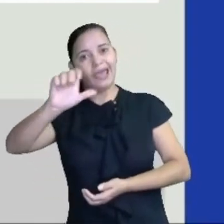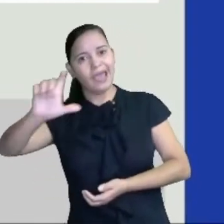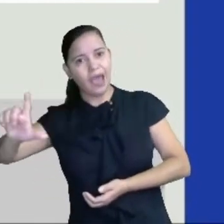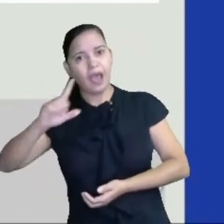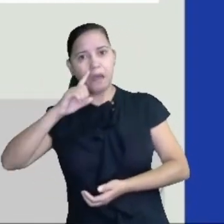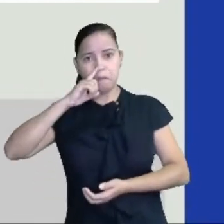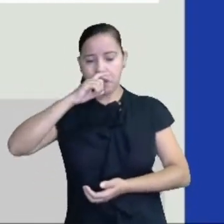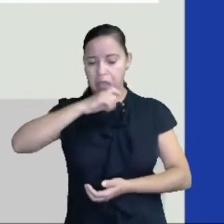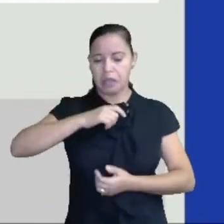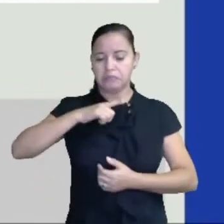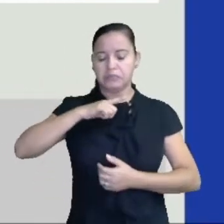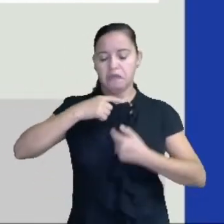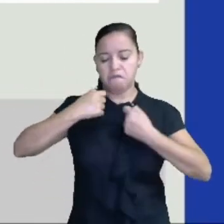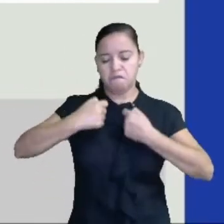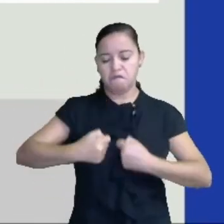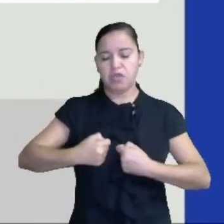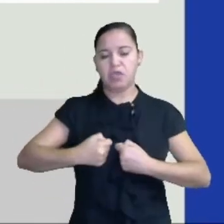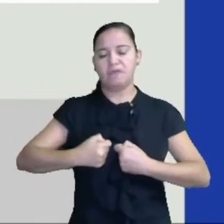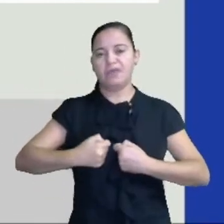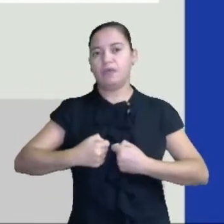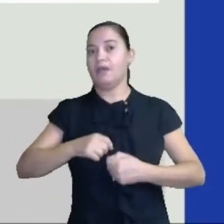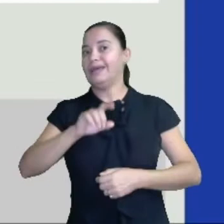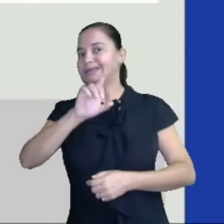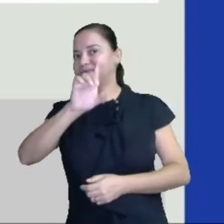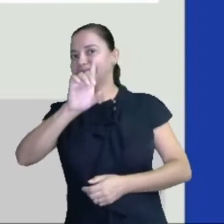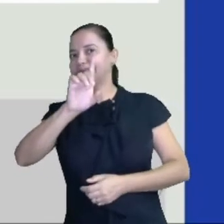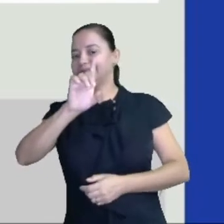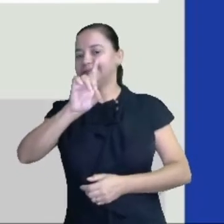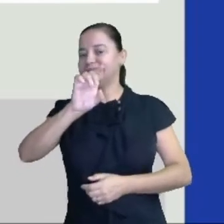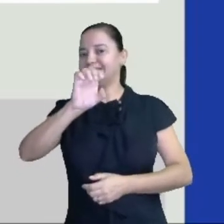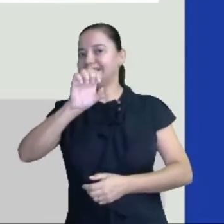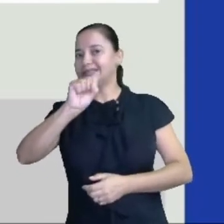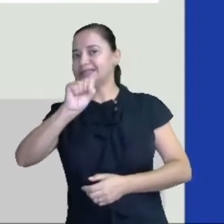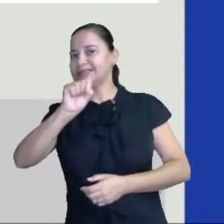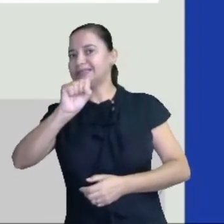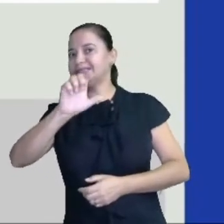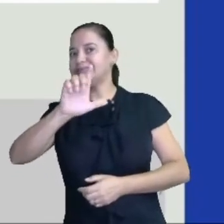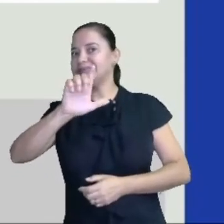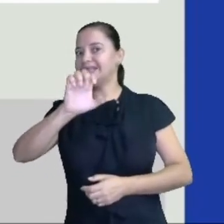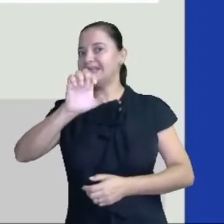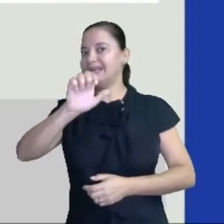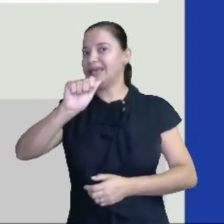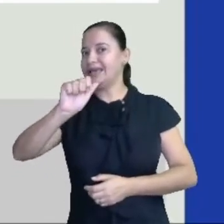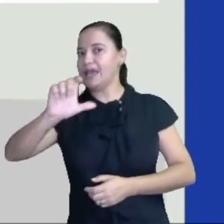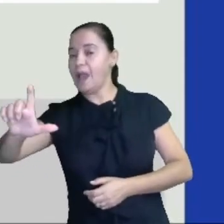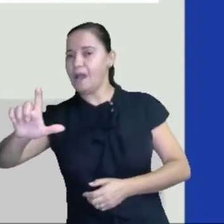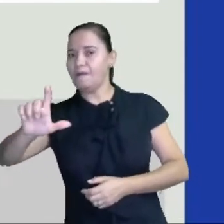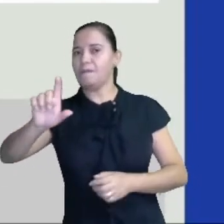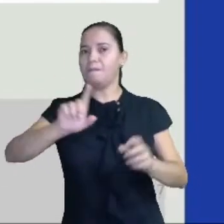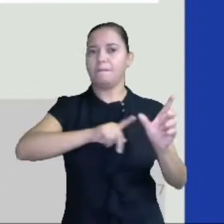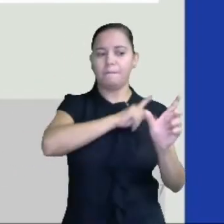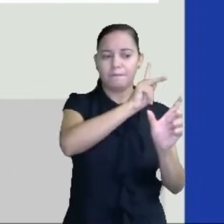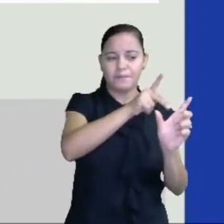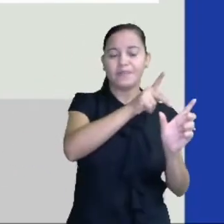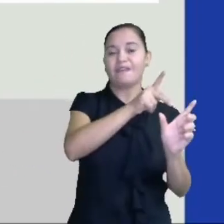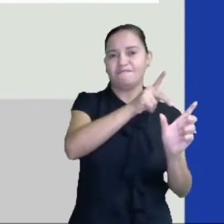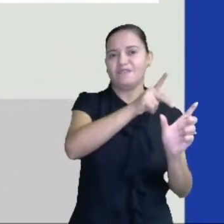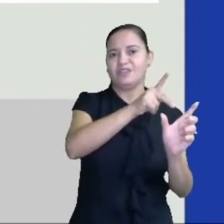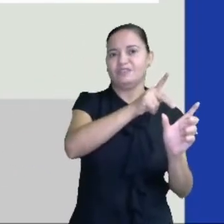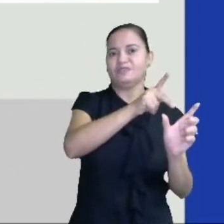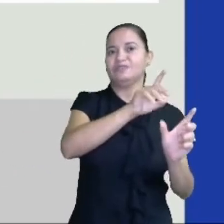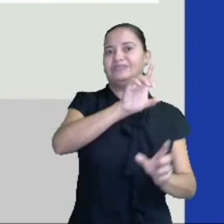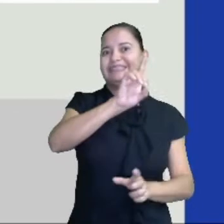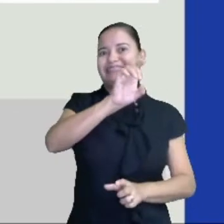a pessoa, né, que não é leal ao outro. Então a gente diz que ela é desleal. Vê que o prefixo des,